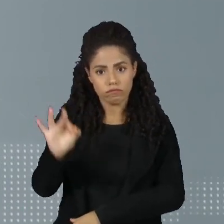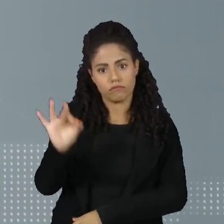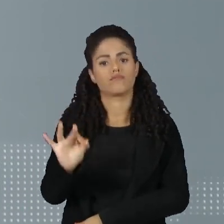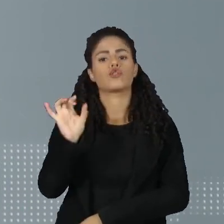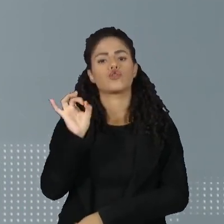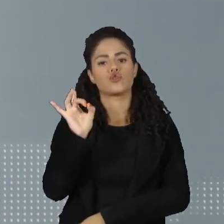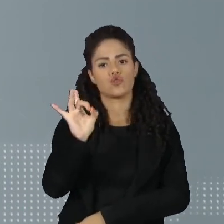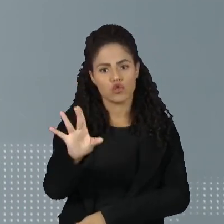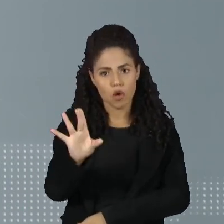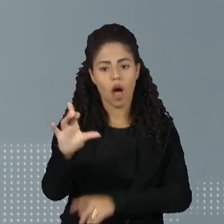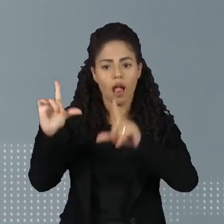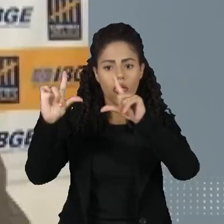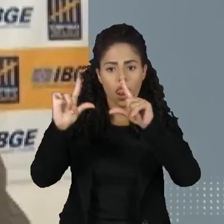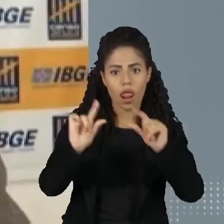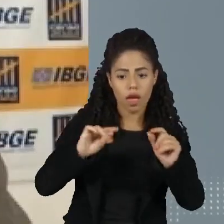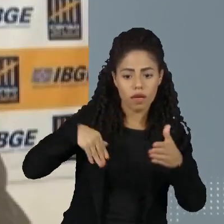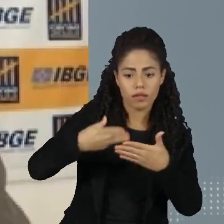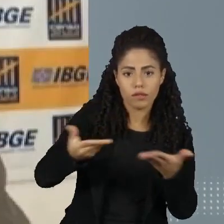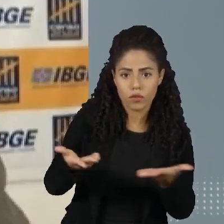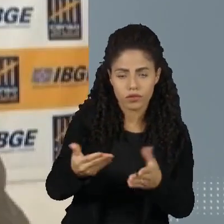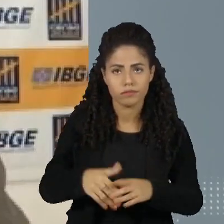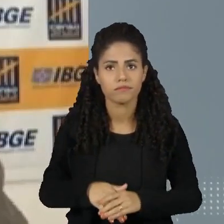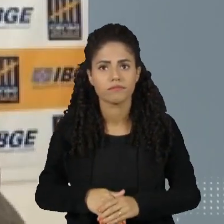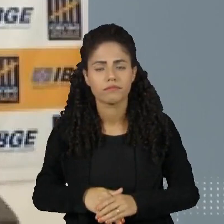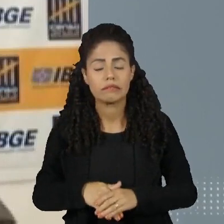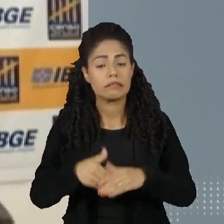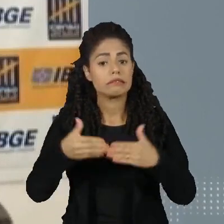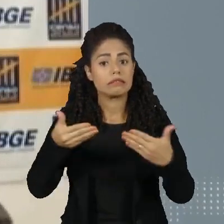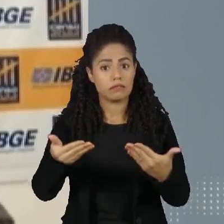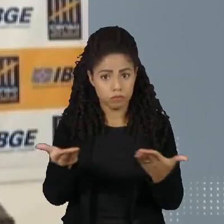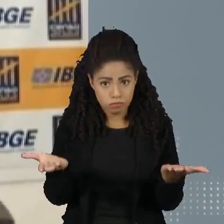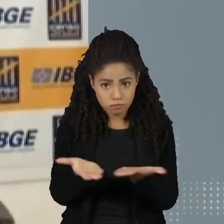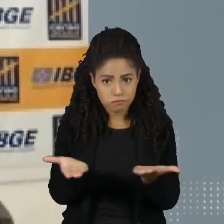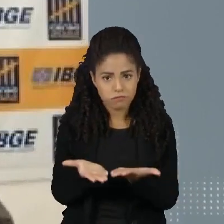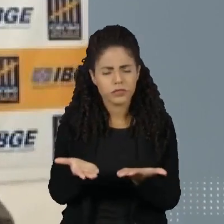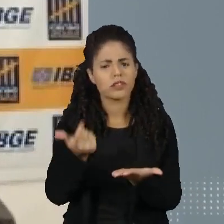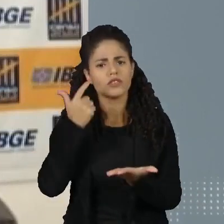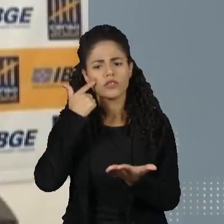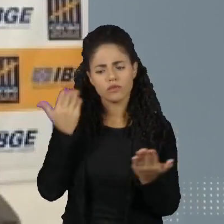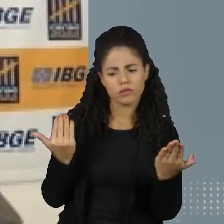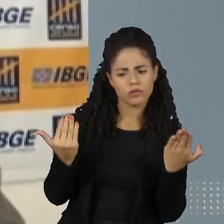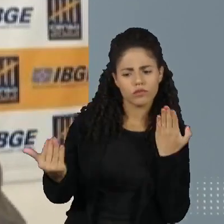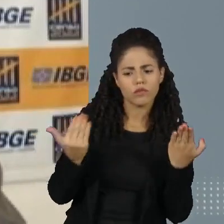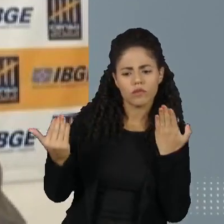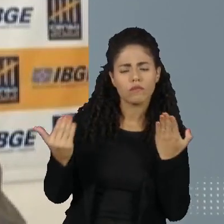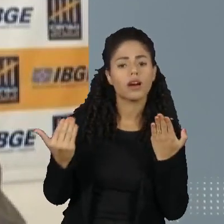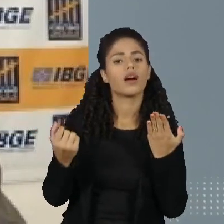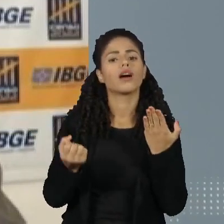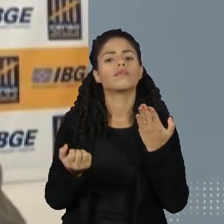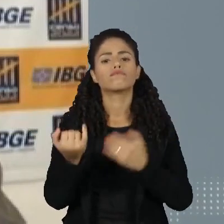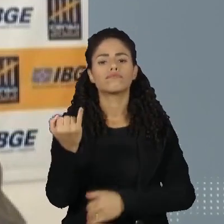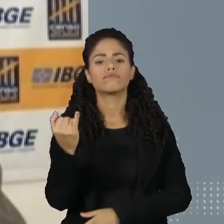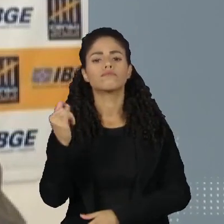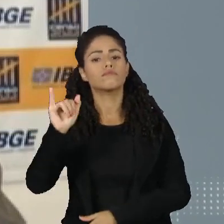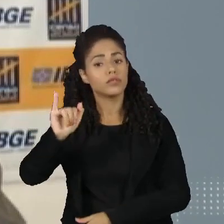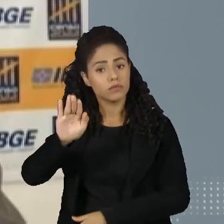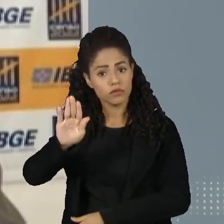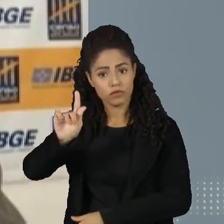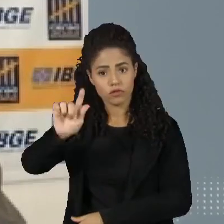0,52%, a menor já observada. É um ritmo muito menor até do que das estimativas do próprio IBGE. Né?